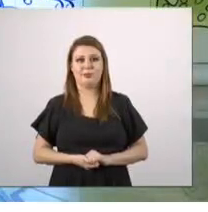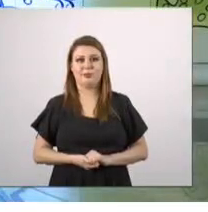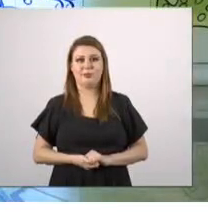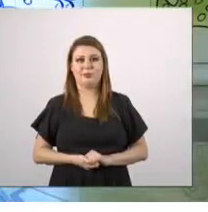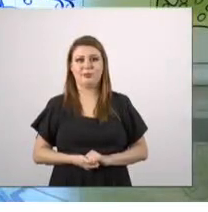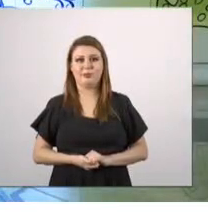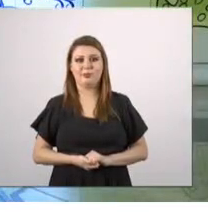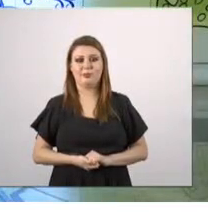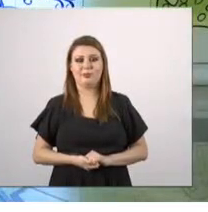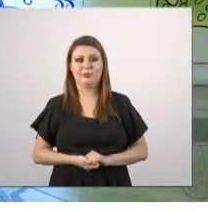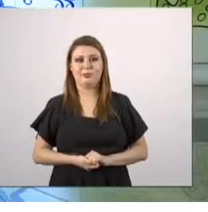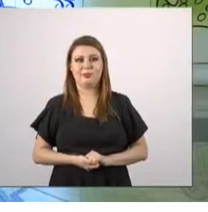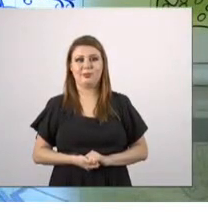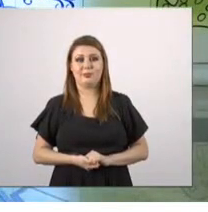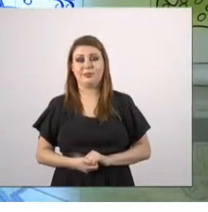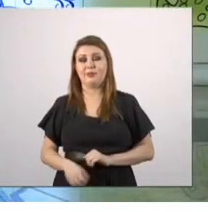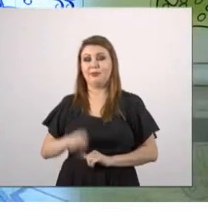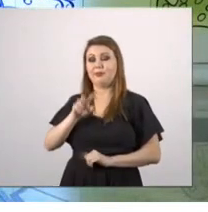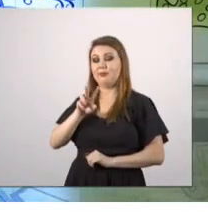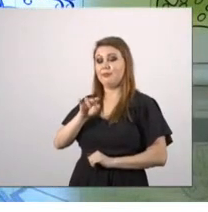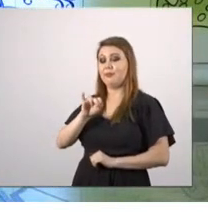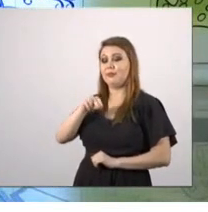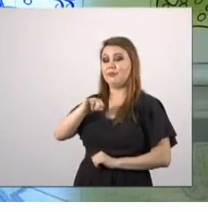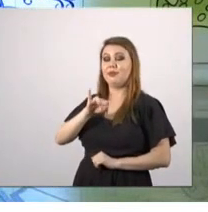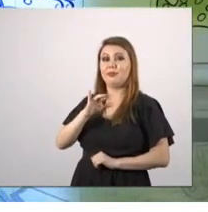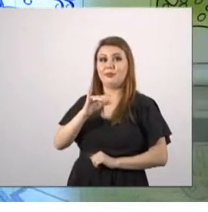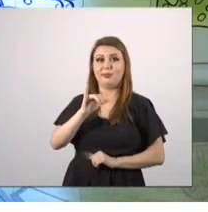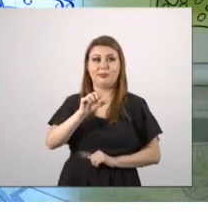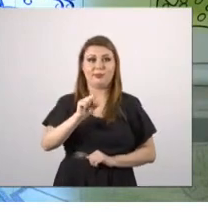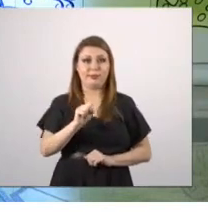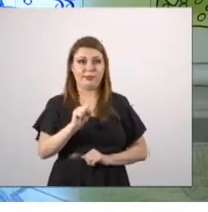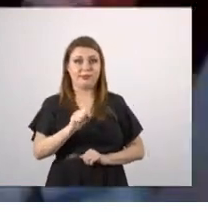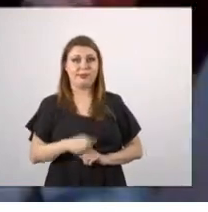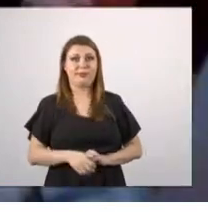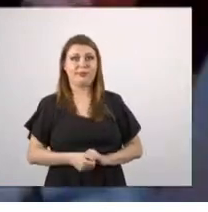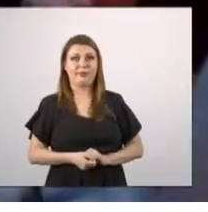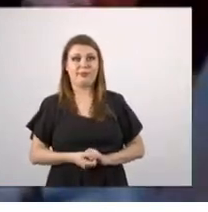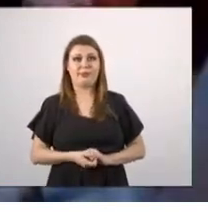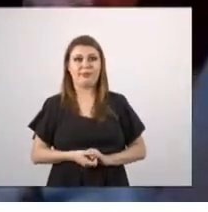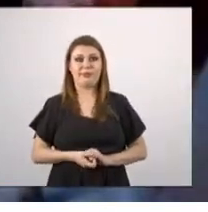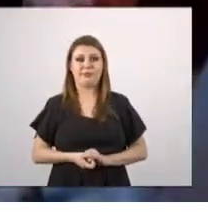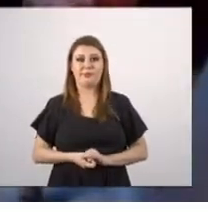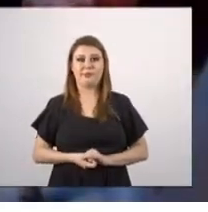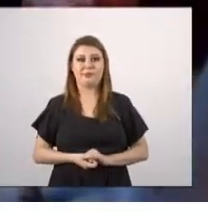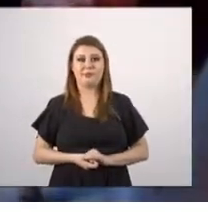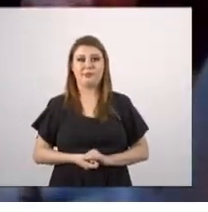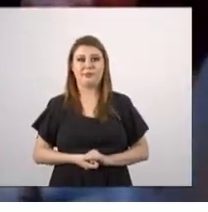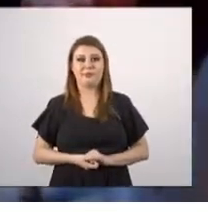E Vinícius Gabriel Cortiano Madalosso.